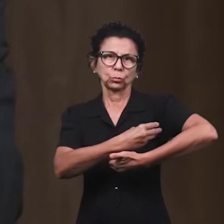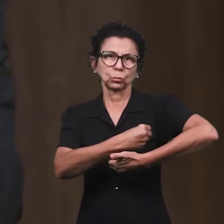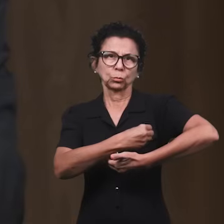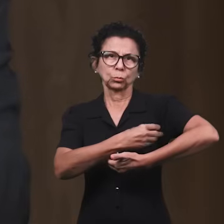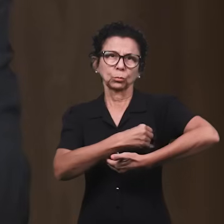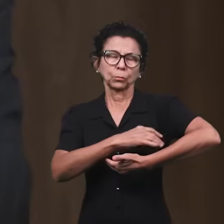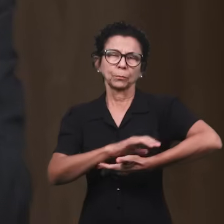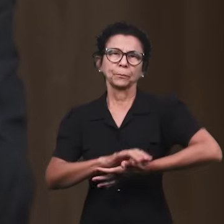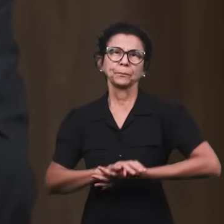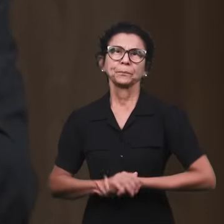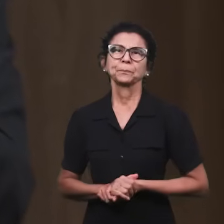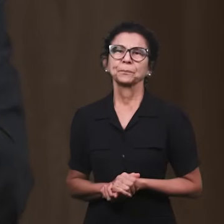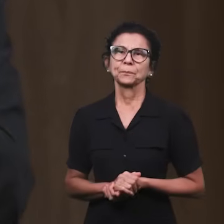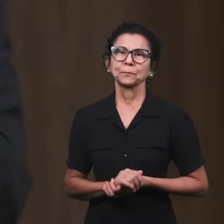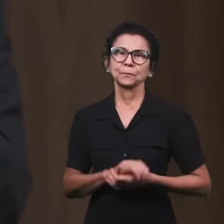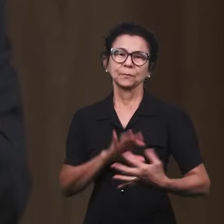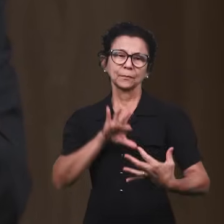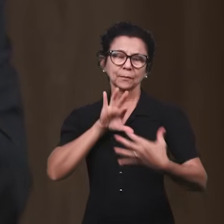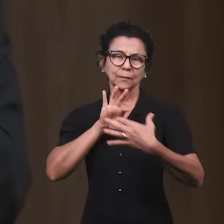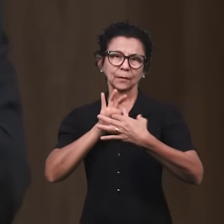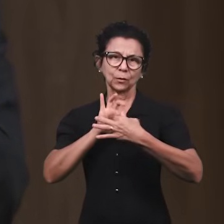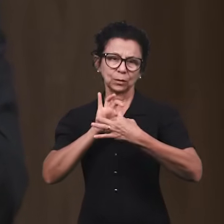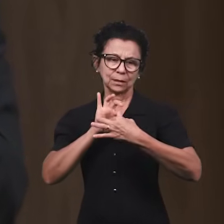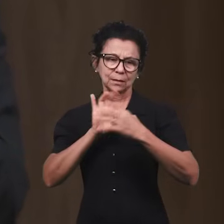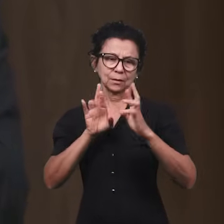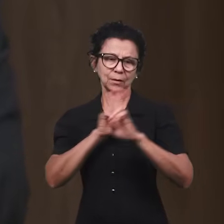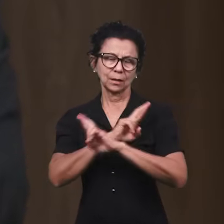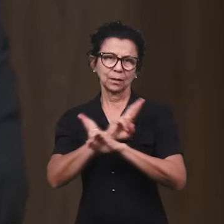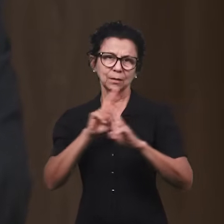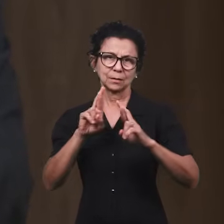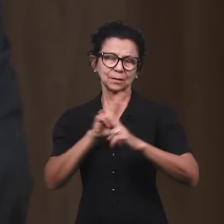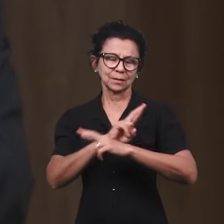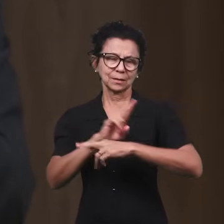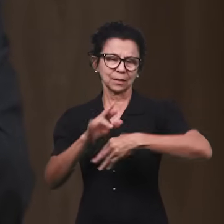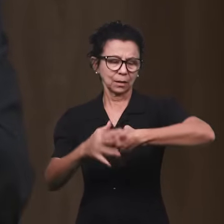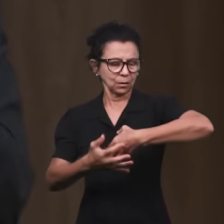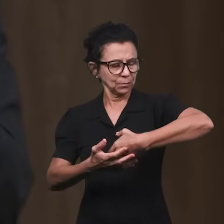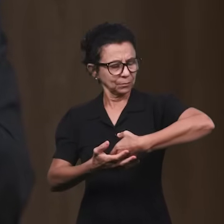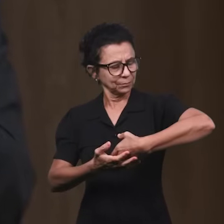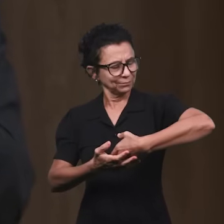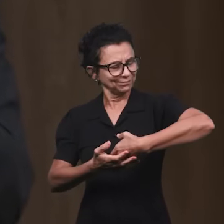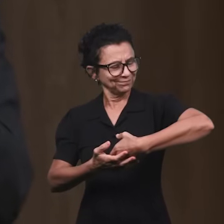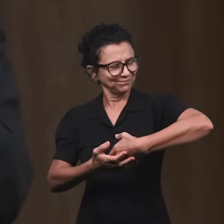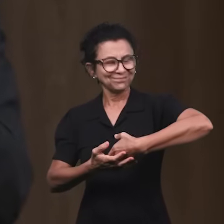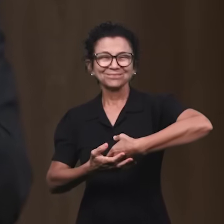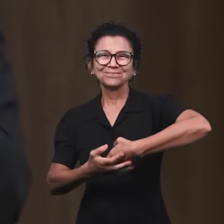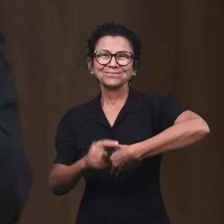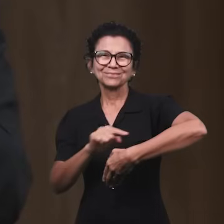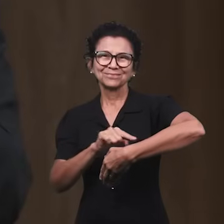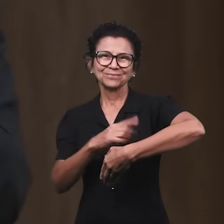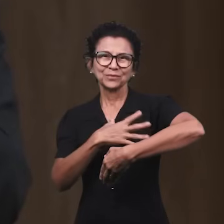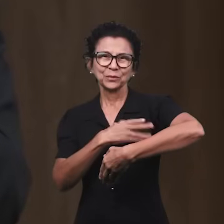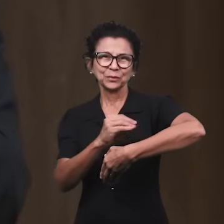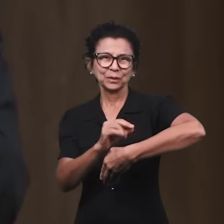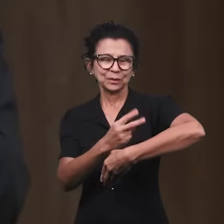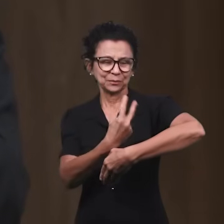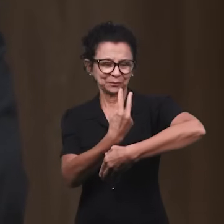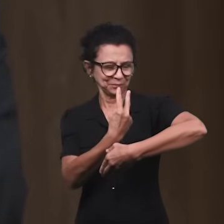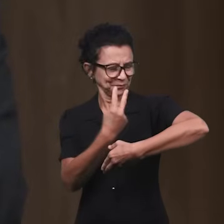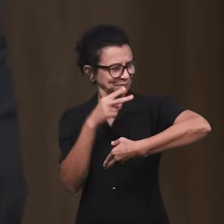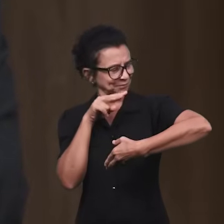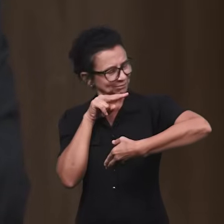é fato, a conexão, é uma palavra muito usada hoje, né? Que é a conexão entre a mãe e o